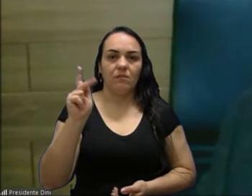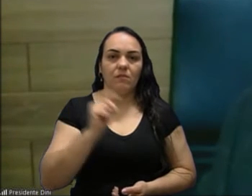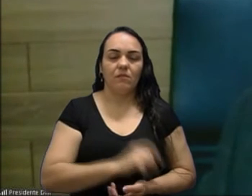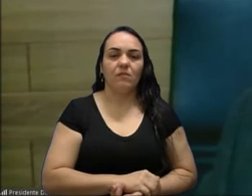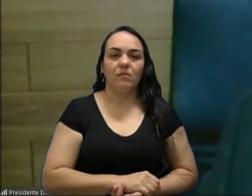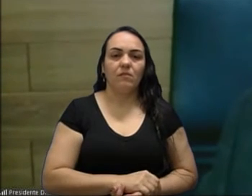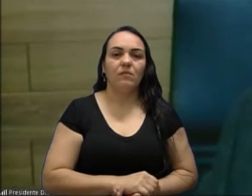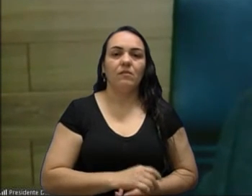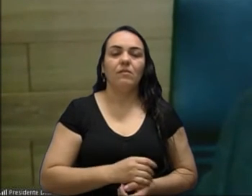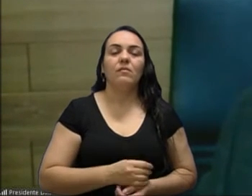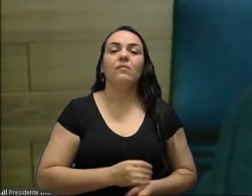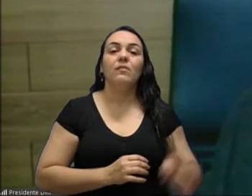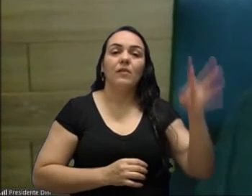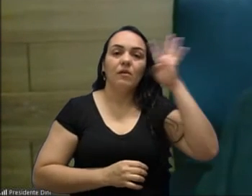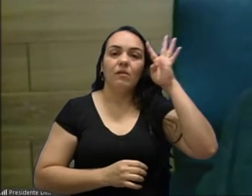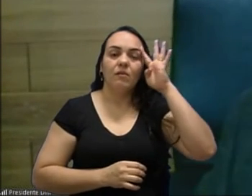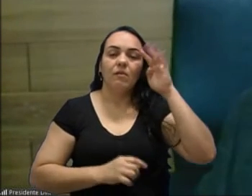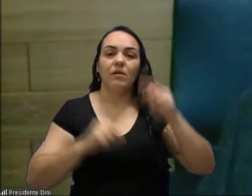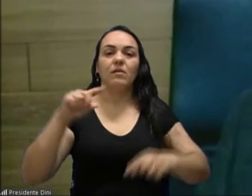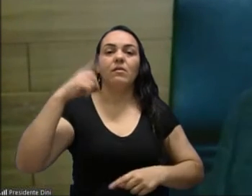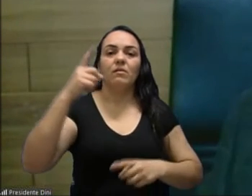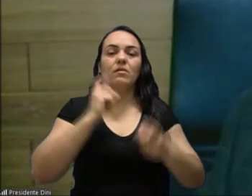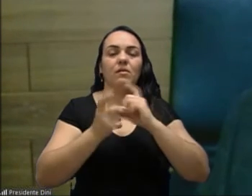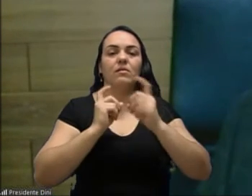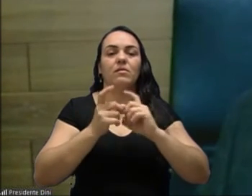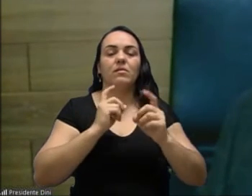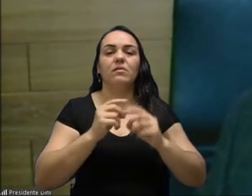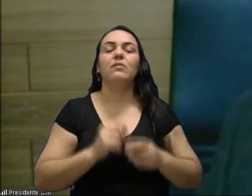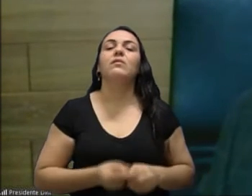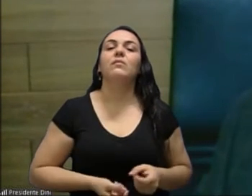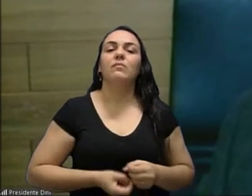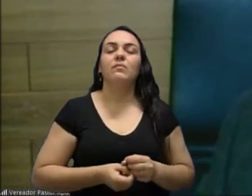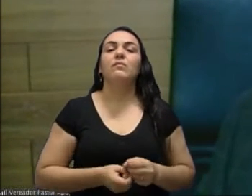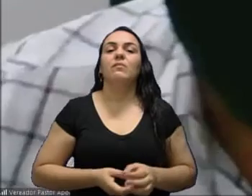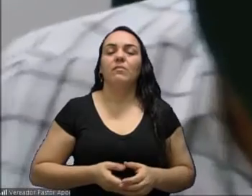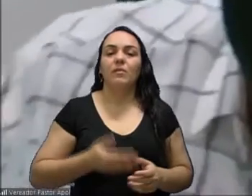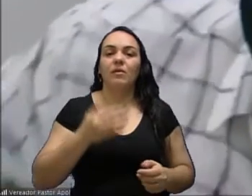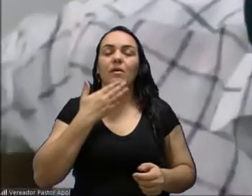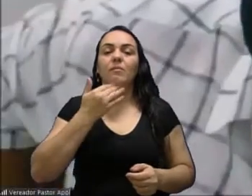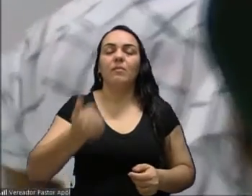para a próxima quarta-feira fica marcada a sessão extraordinária então tá bom?